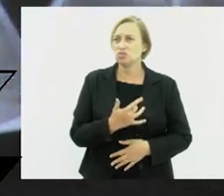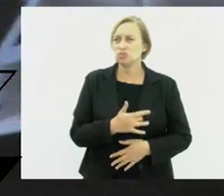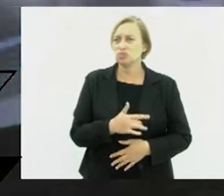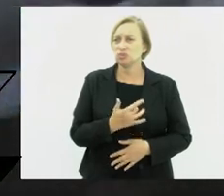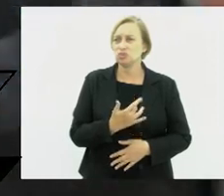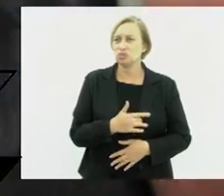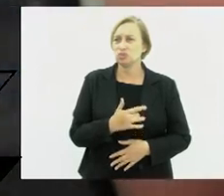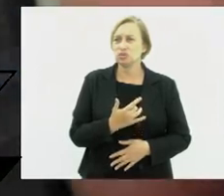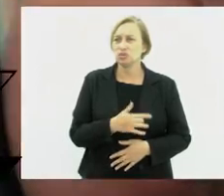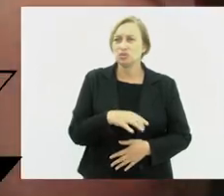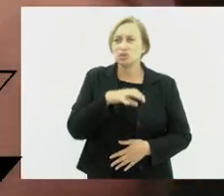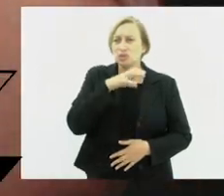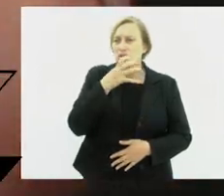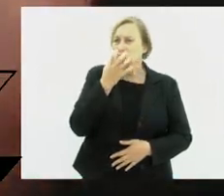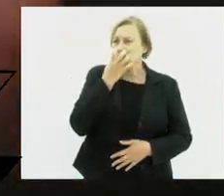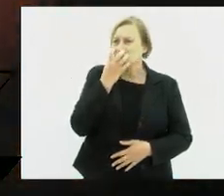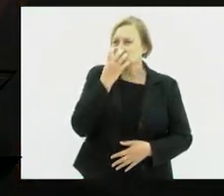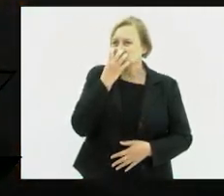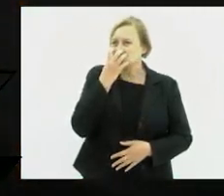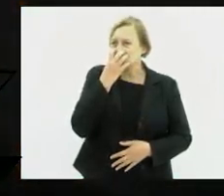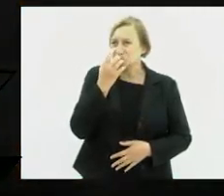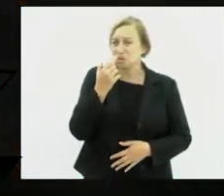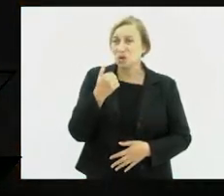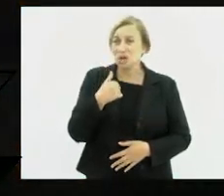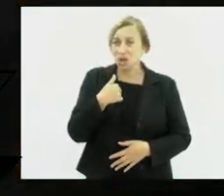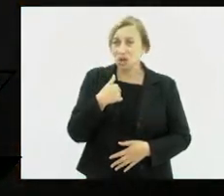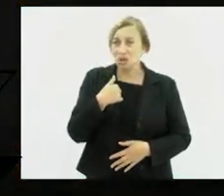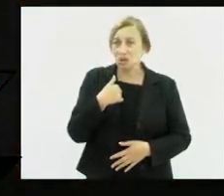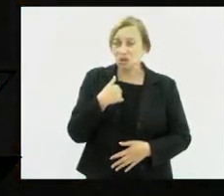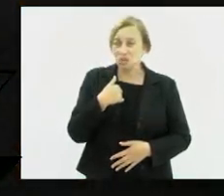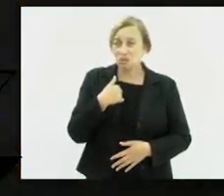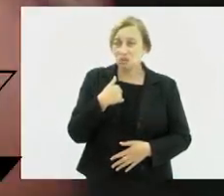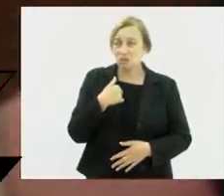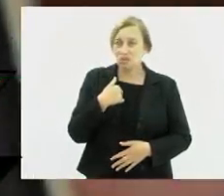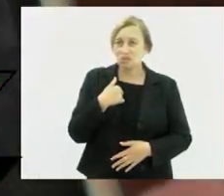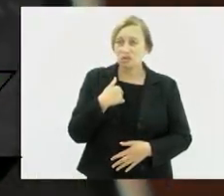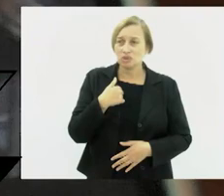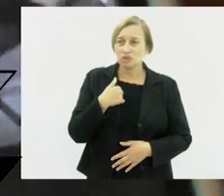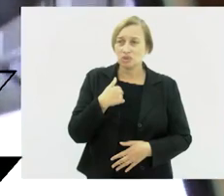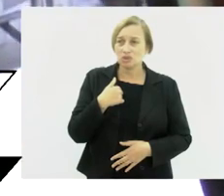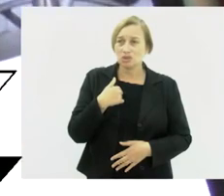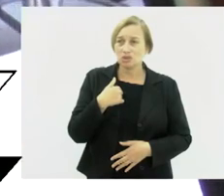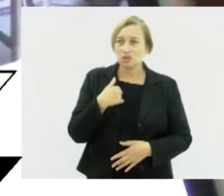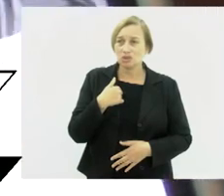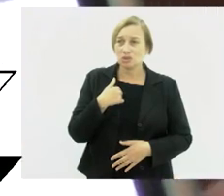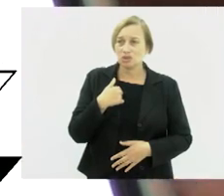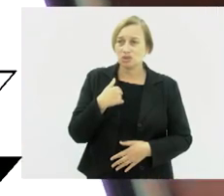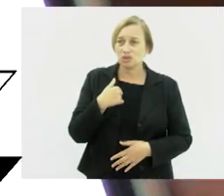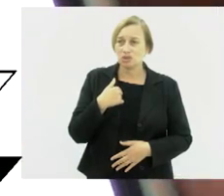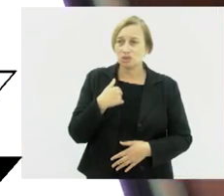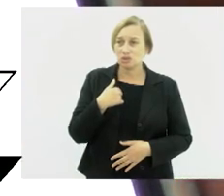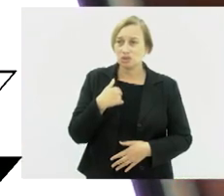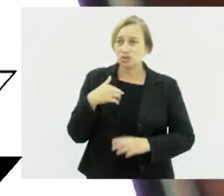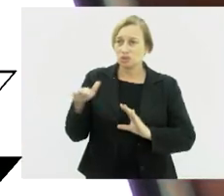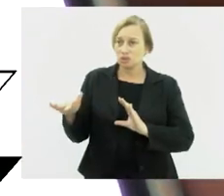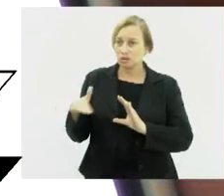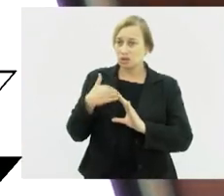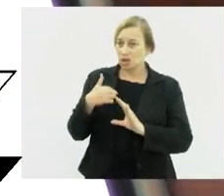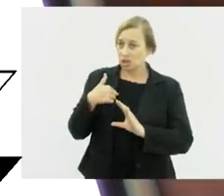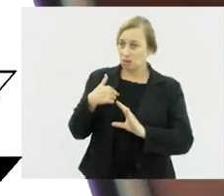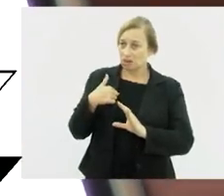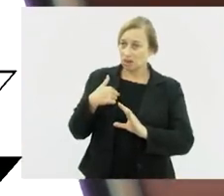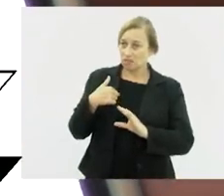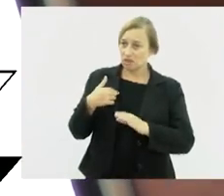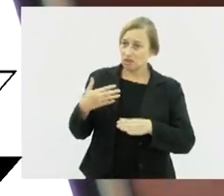Isso aí é um cão que eu acabei de mandar. Toca na tela. Vir para mim, enquanto eu estava a caminho daqui.